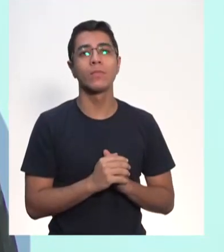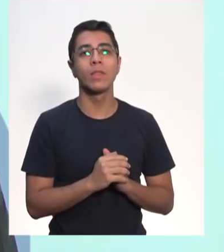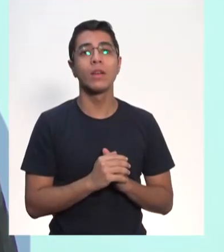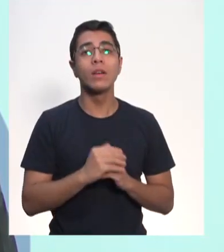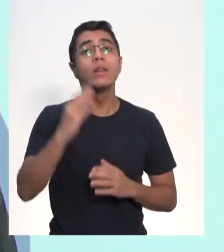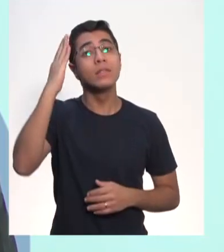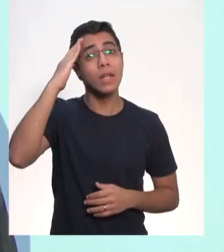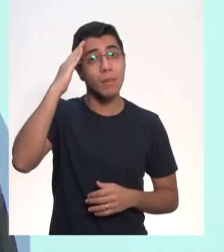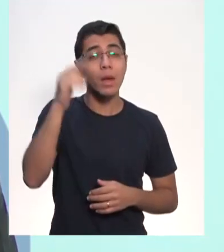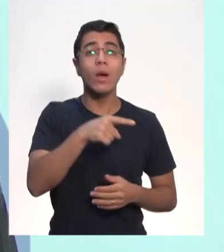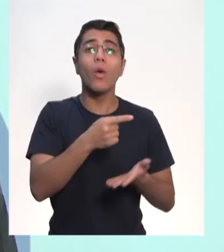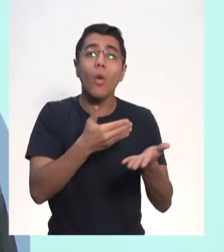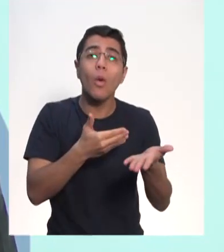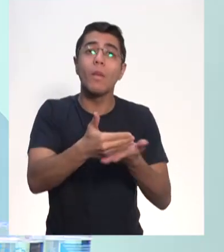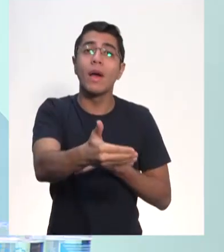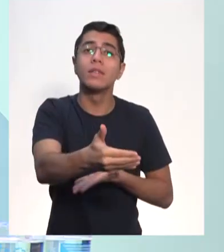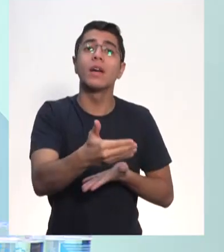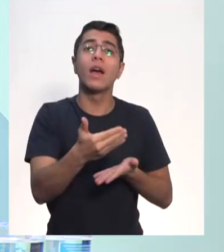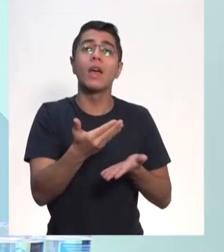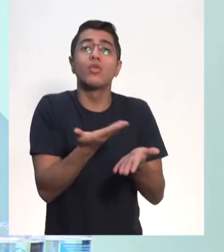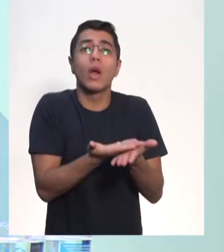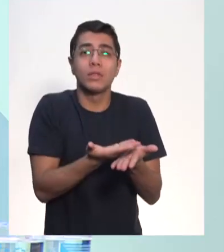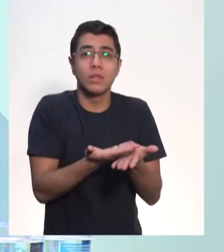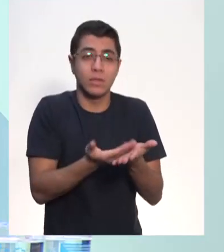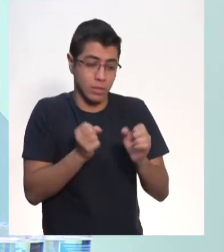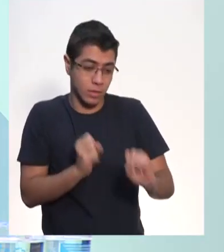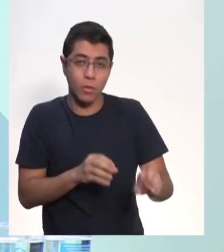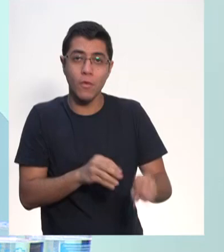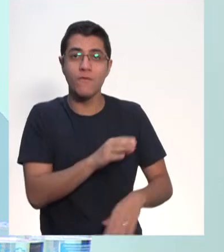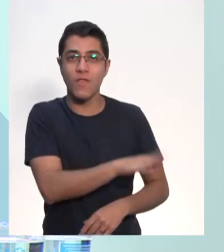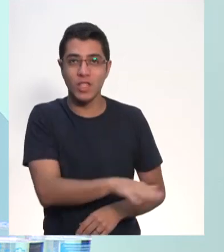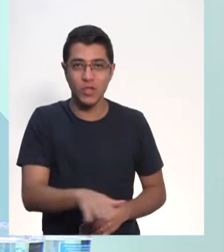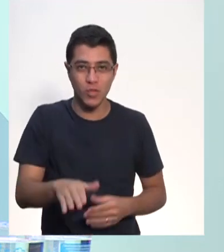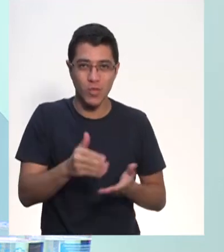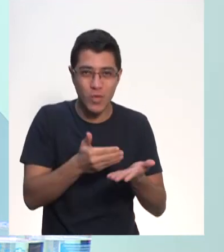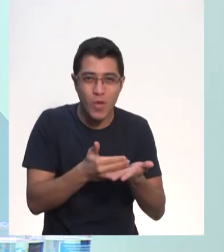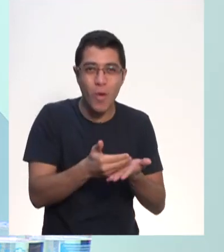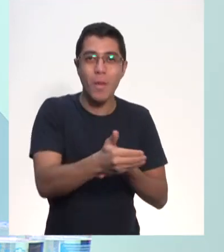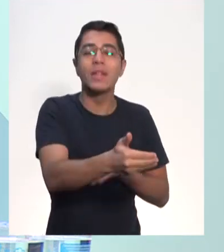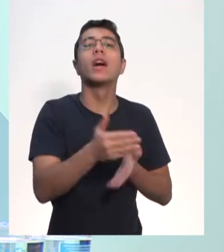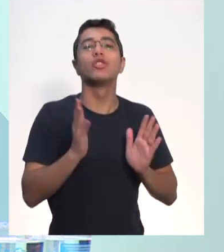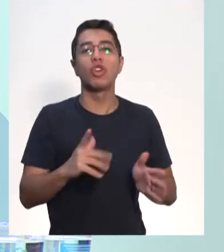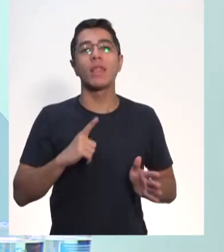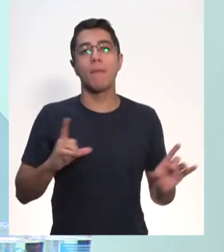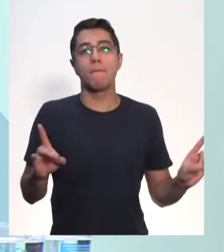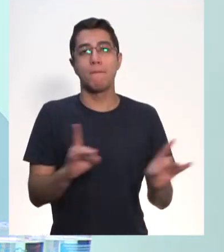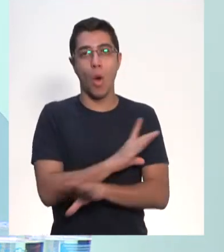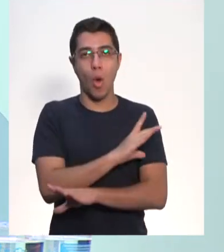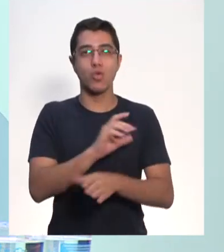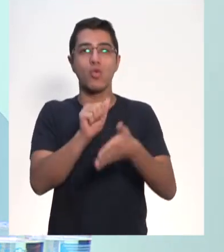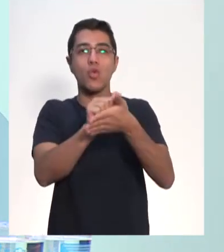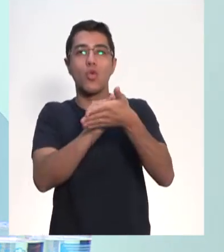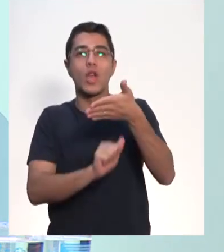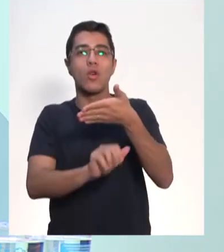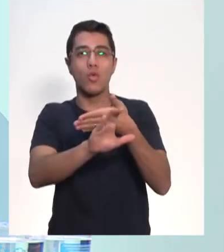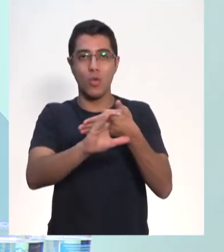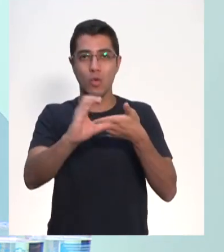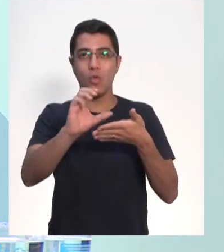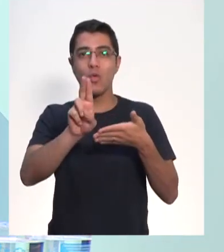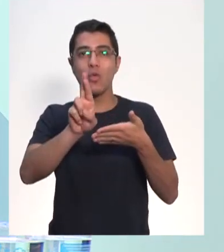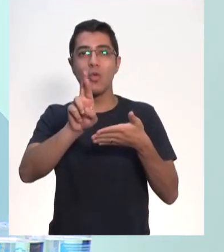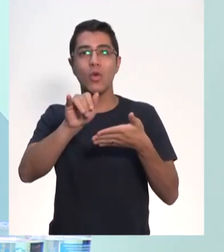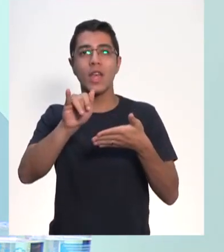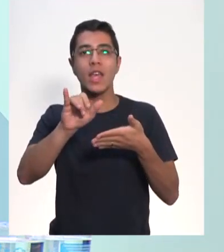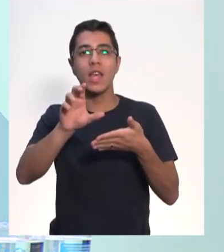fundamental e anos finais, nós já temos o currículo homologado. Tá disponível, temos uma página na IFAP, todo mundo já